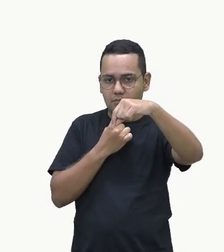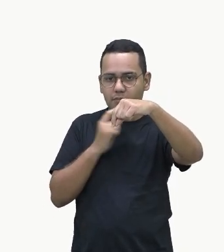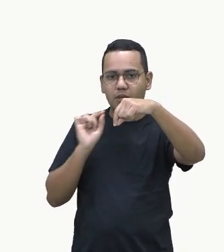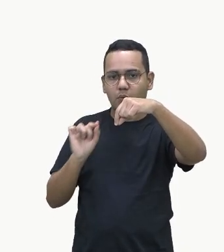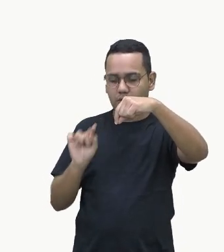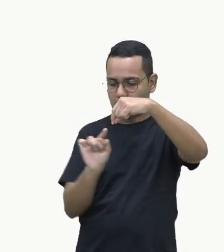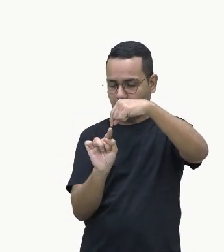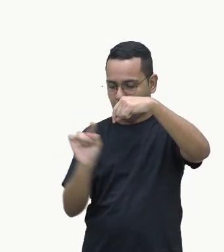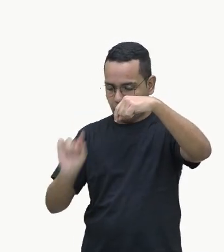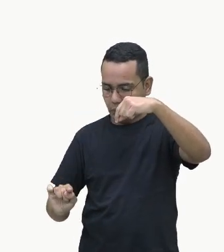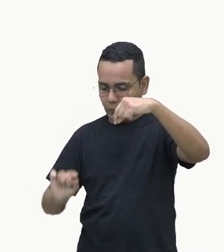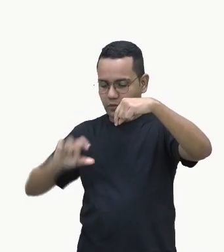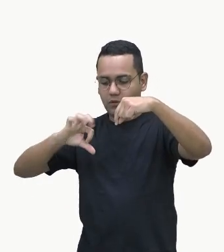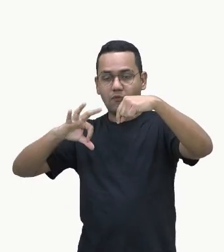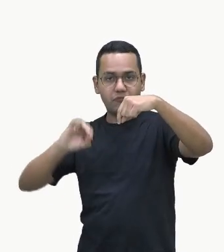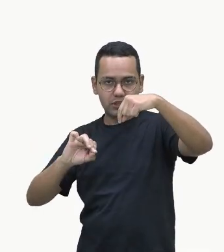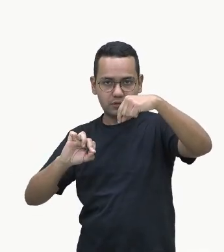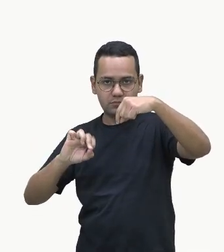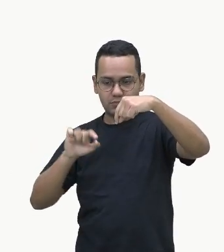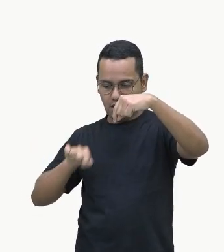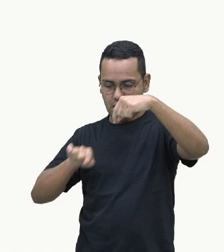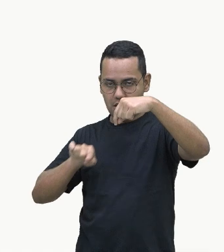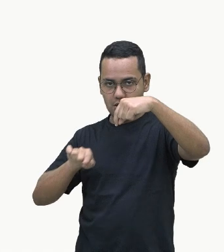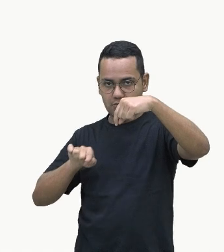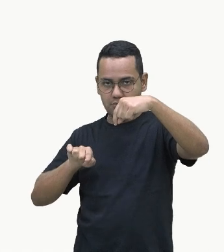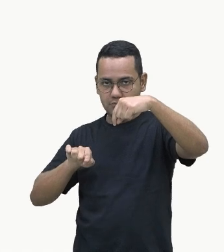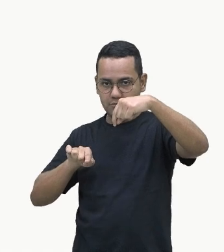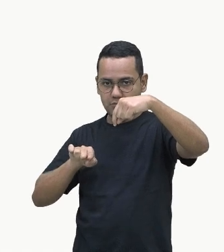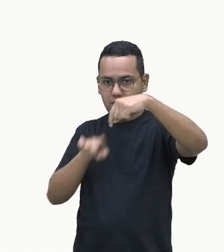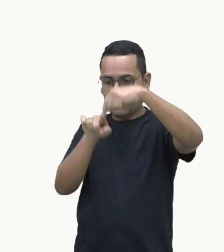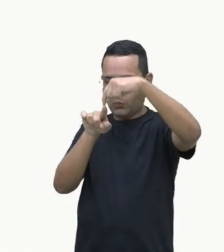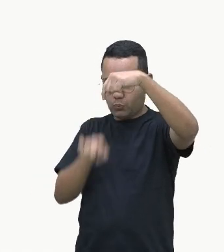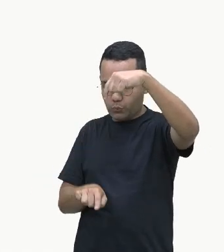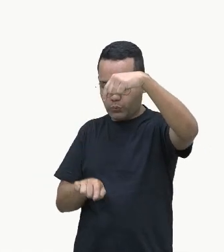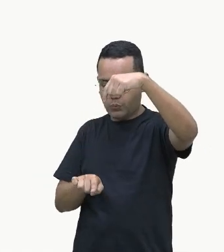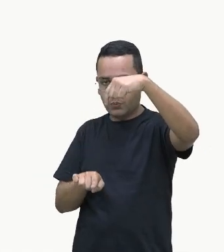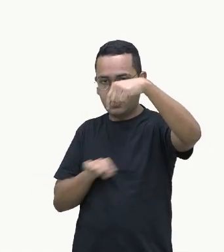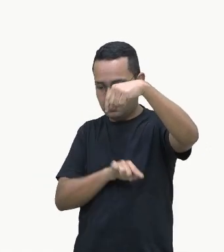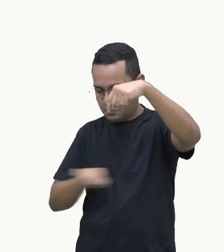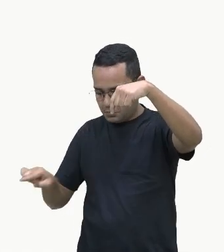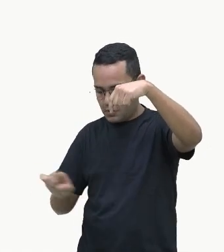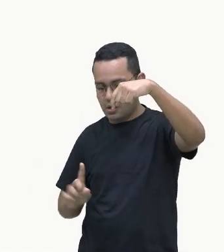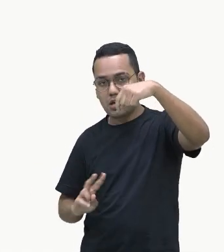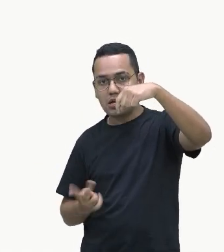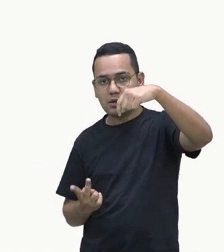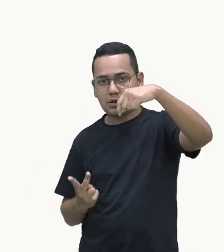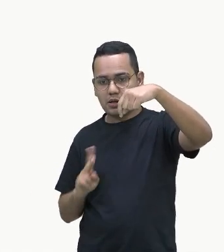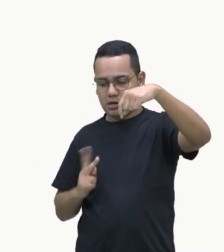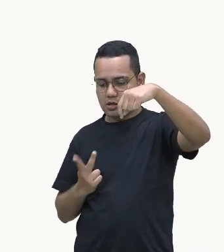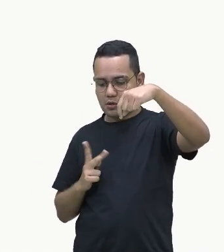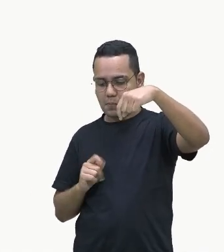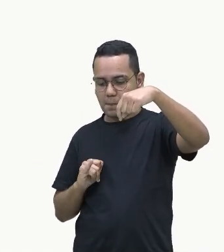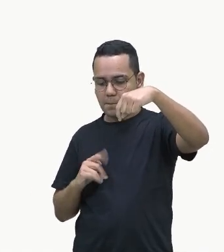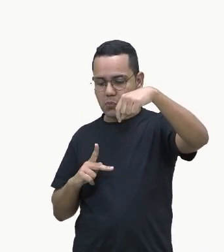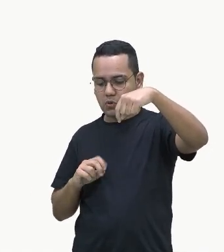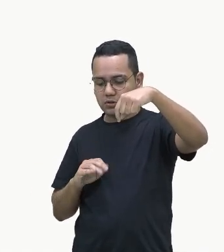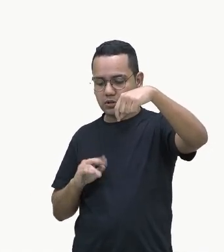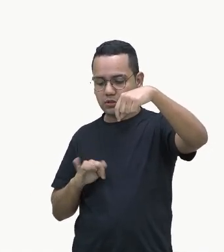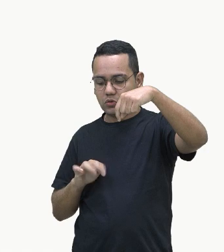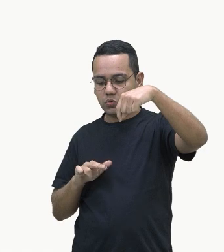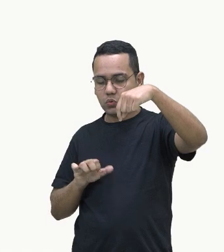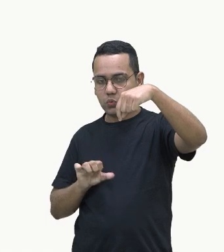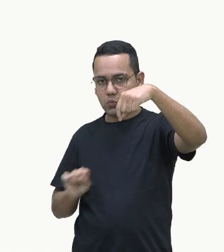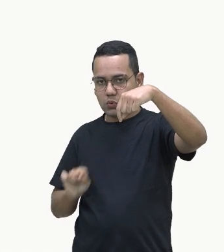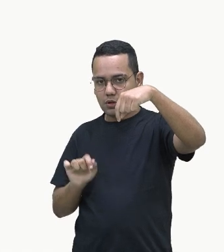de 90 graus. Então, é a linha perpendicular traçada da hipotenusa a um vértice do